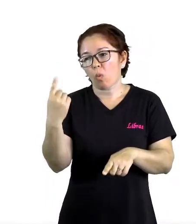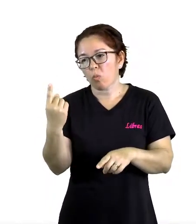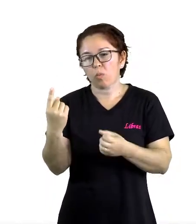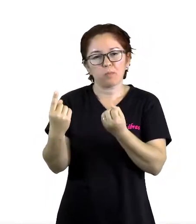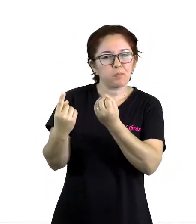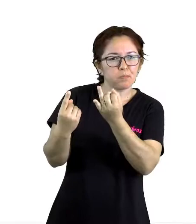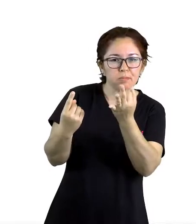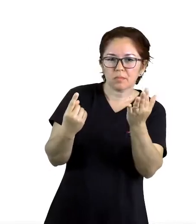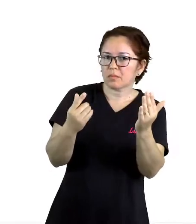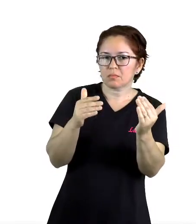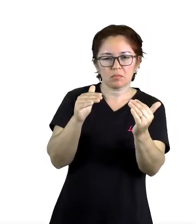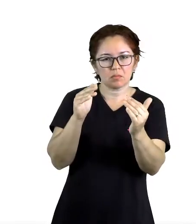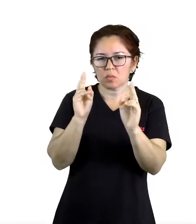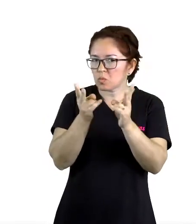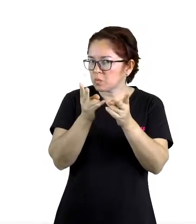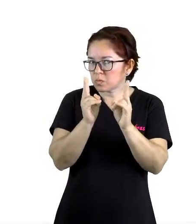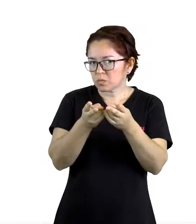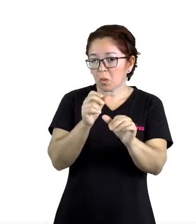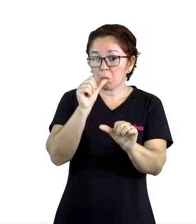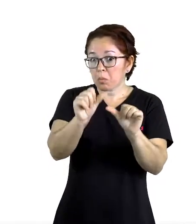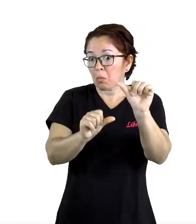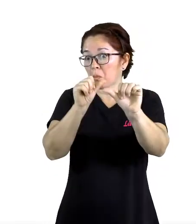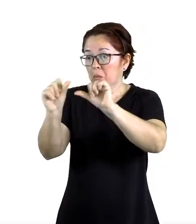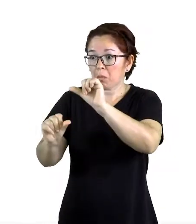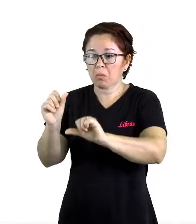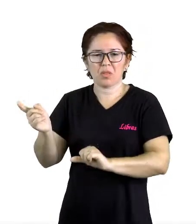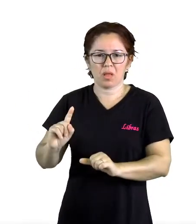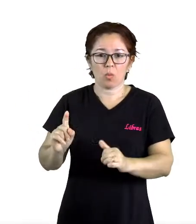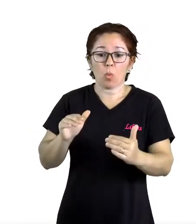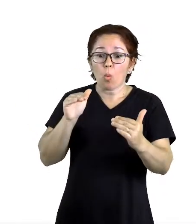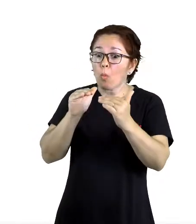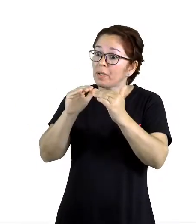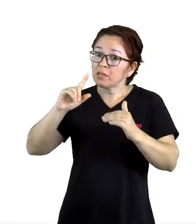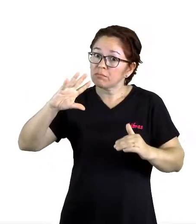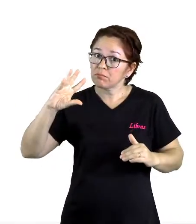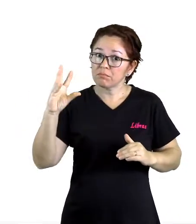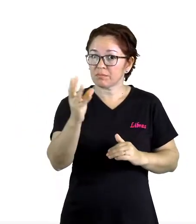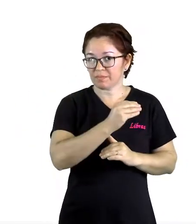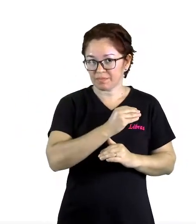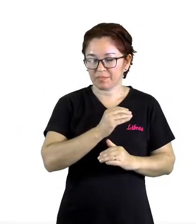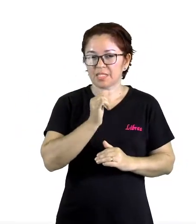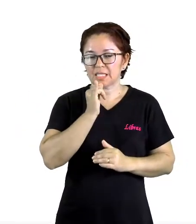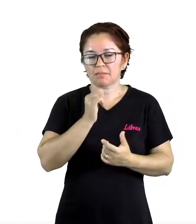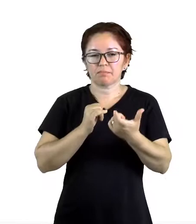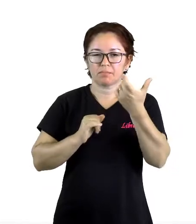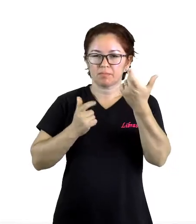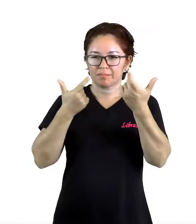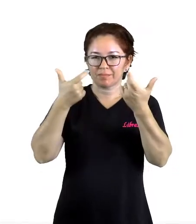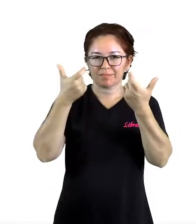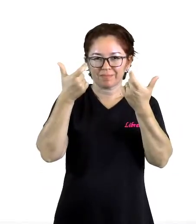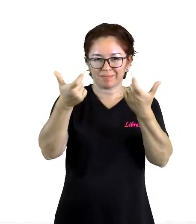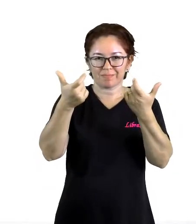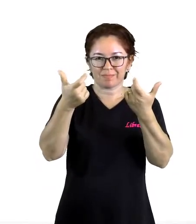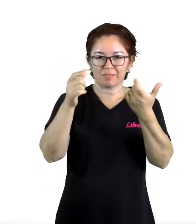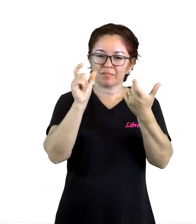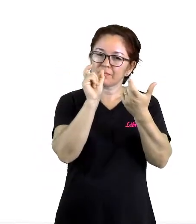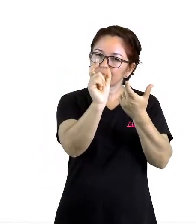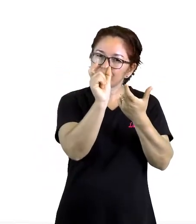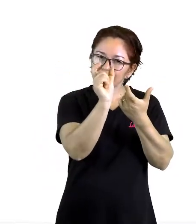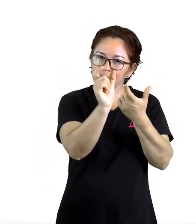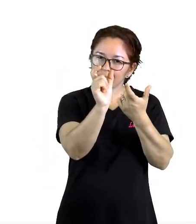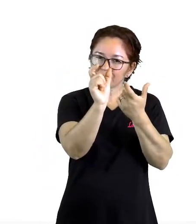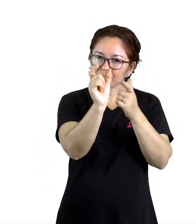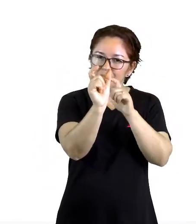número. Então, é uma classe de palavra invariável que liga dois termos da oração. Nessa ligação que